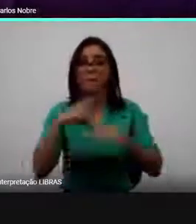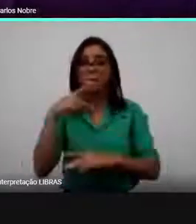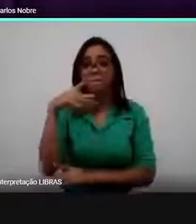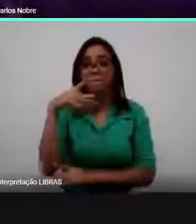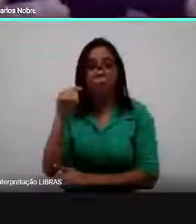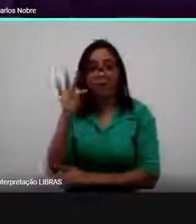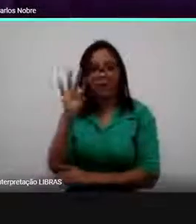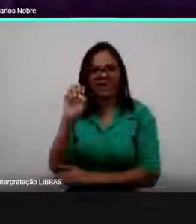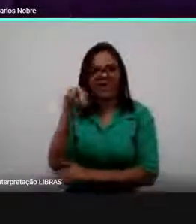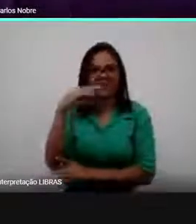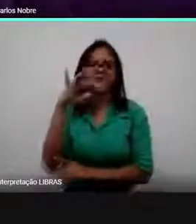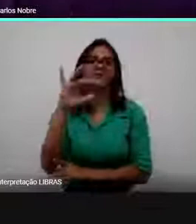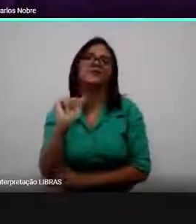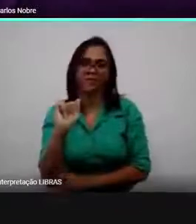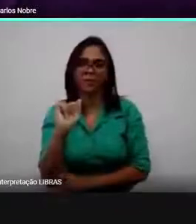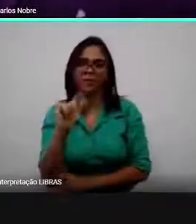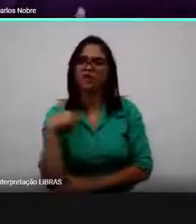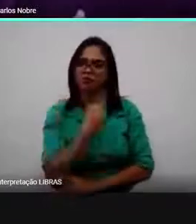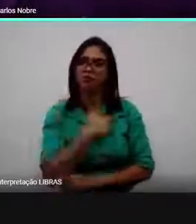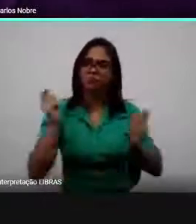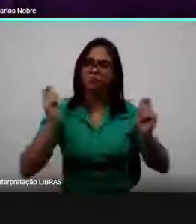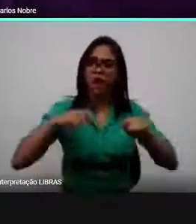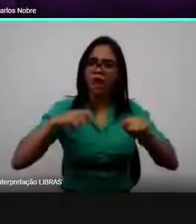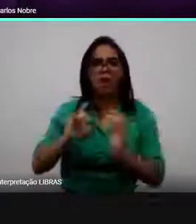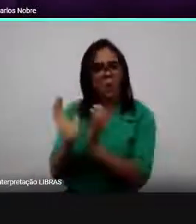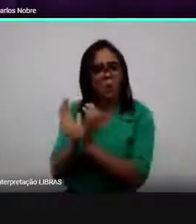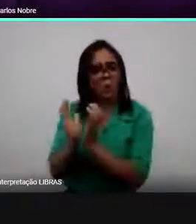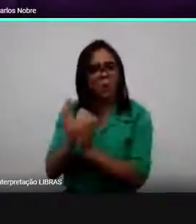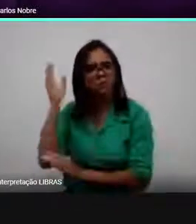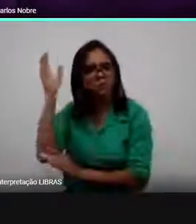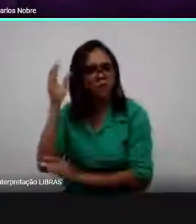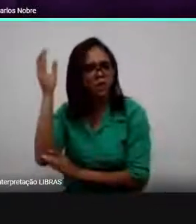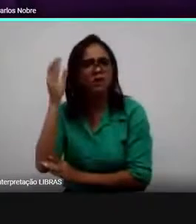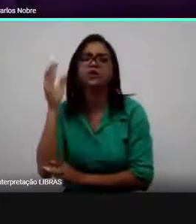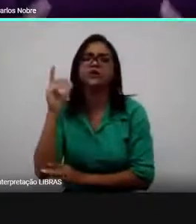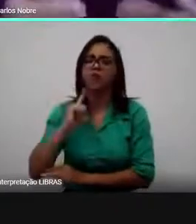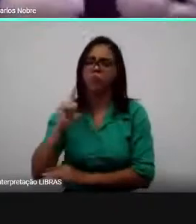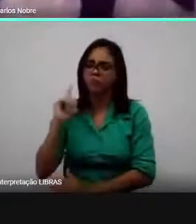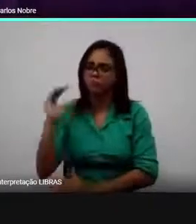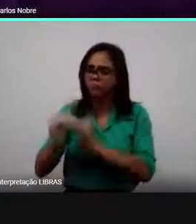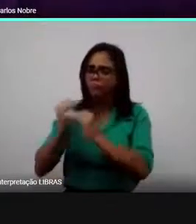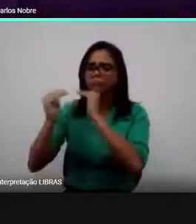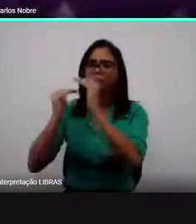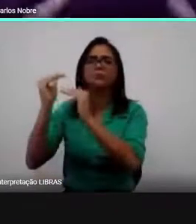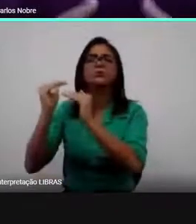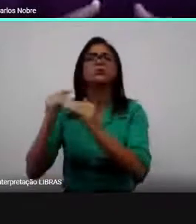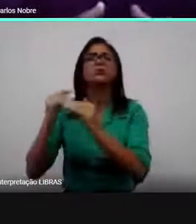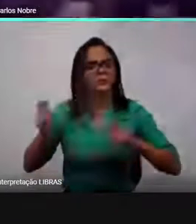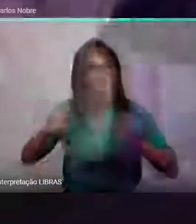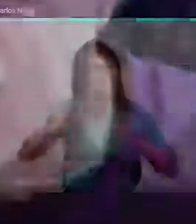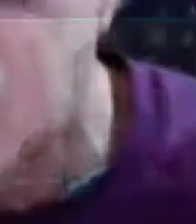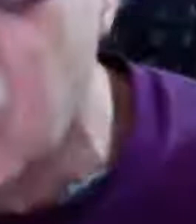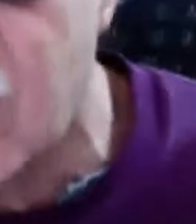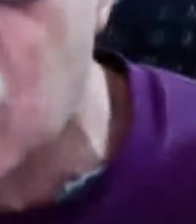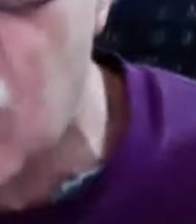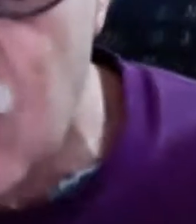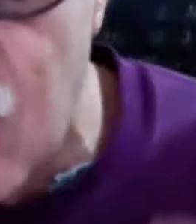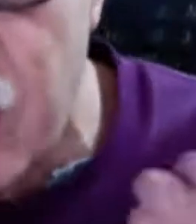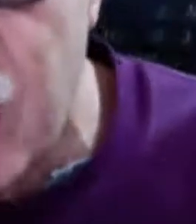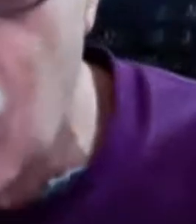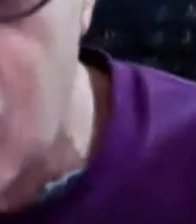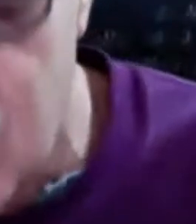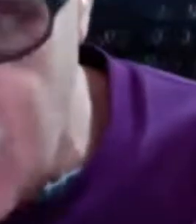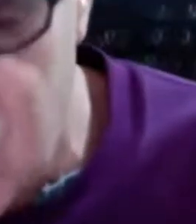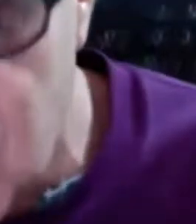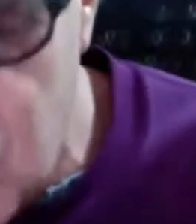as condições, uma comunidade científica muito avançada, muito desejosa de prover as